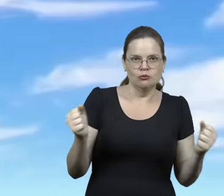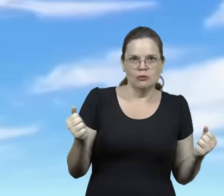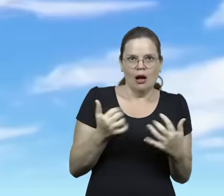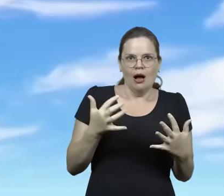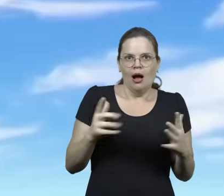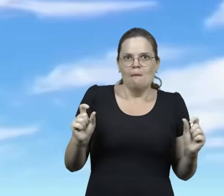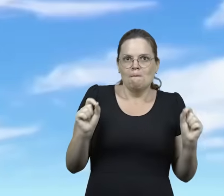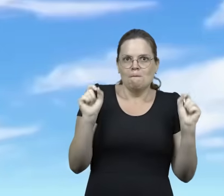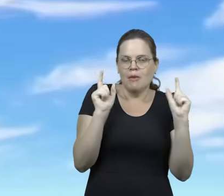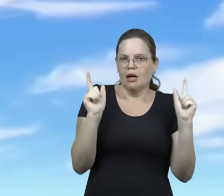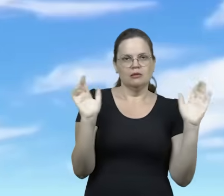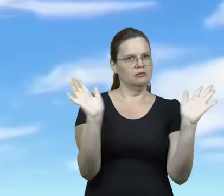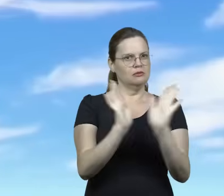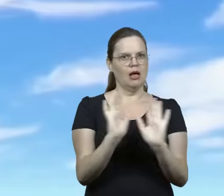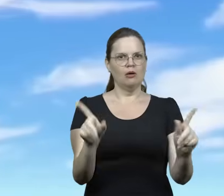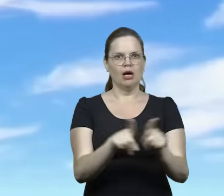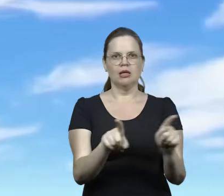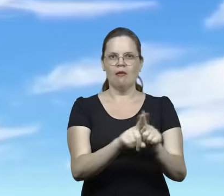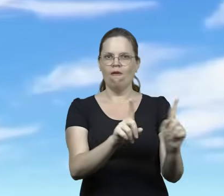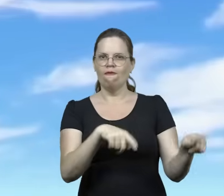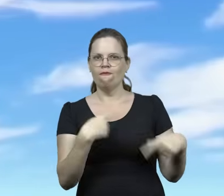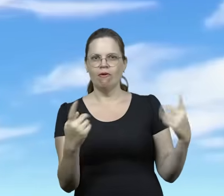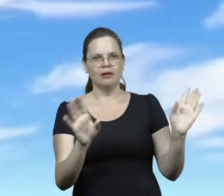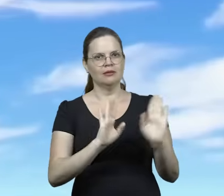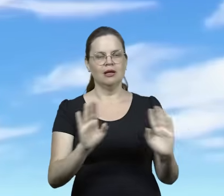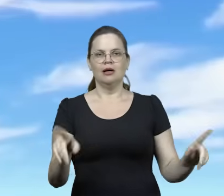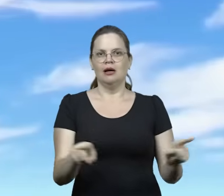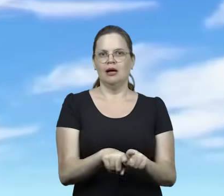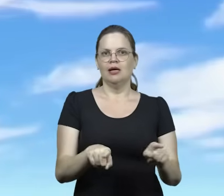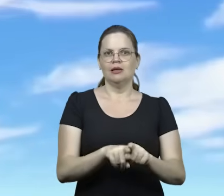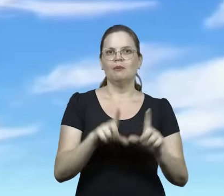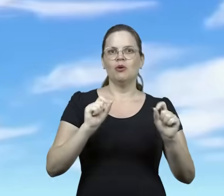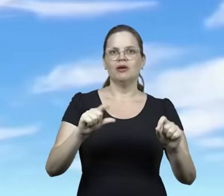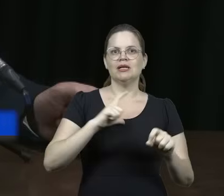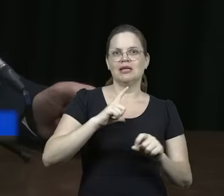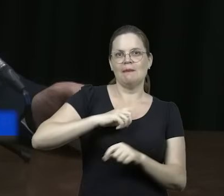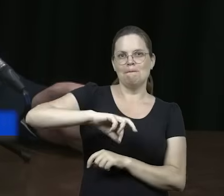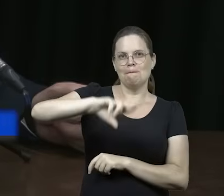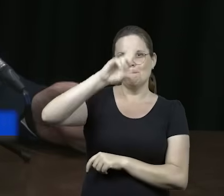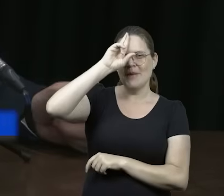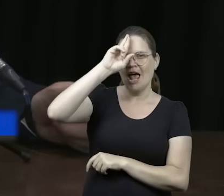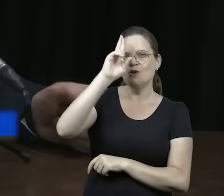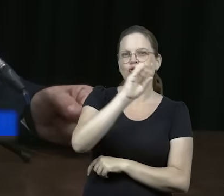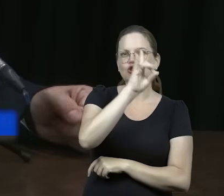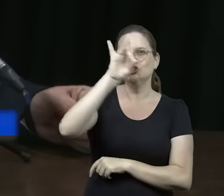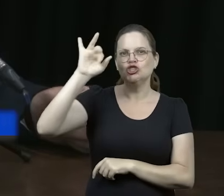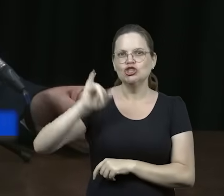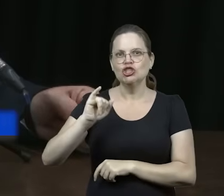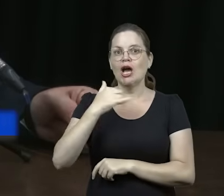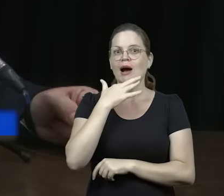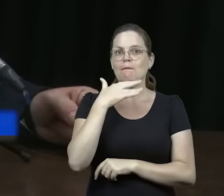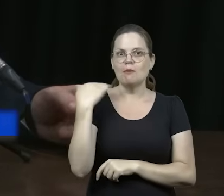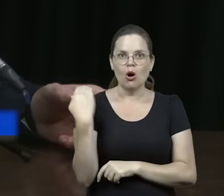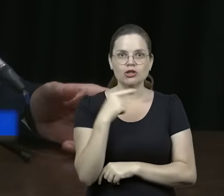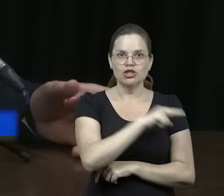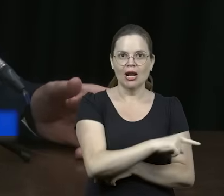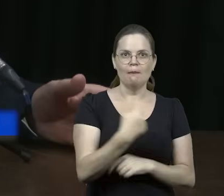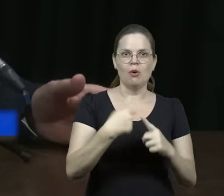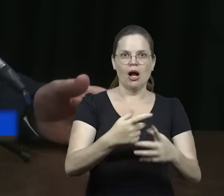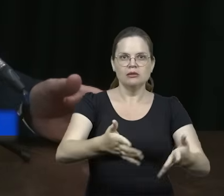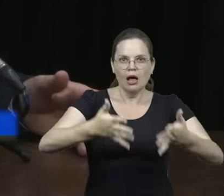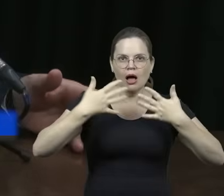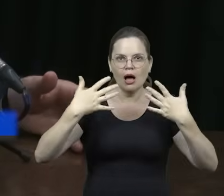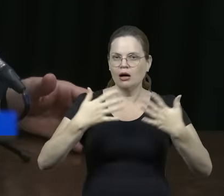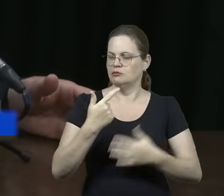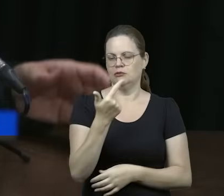dia. Tem um texto que diz assim: nem mortandade que assole ao meio-dia. No deserto, a gente já estudou este